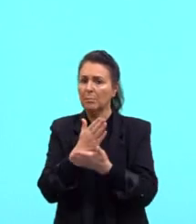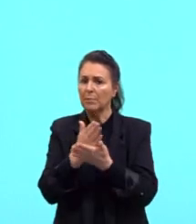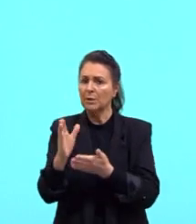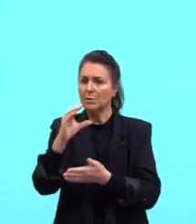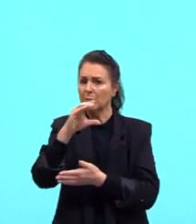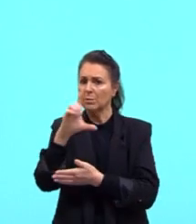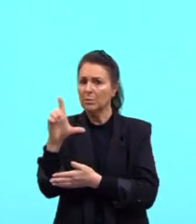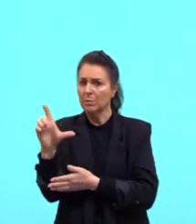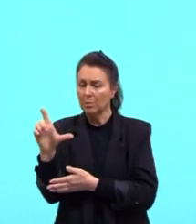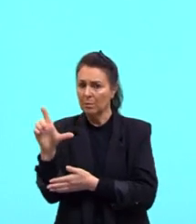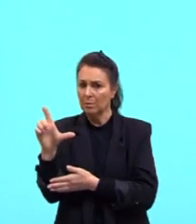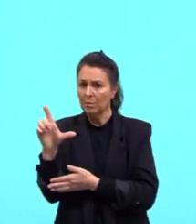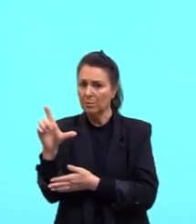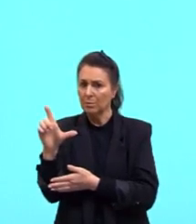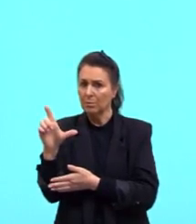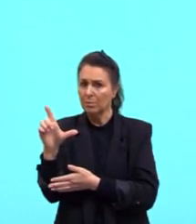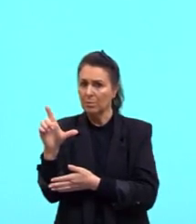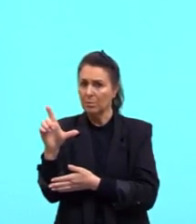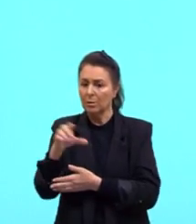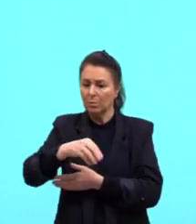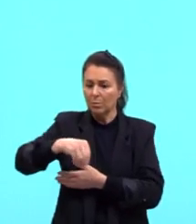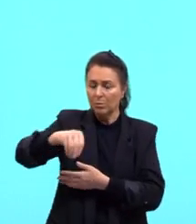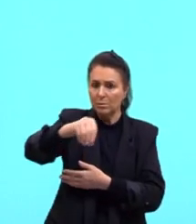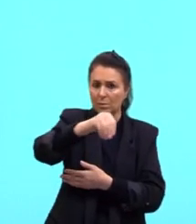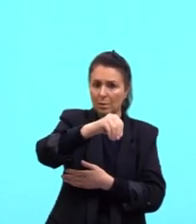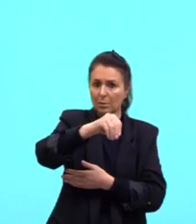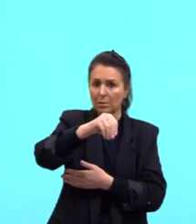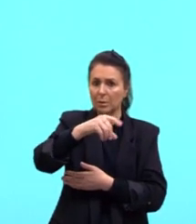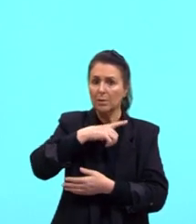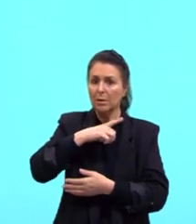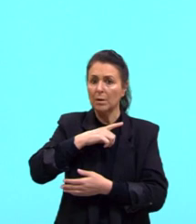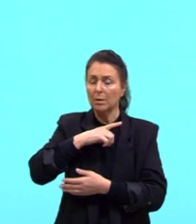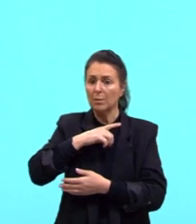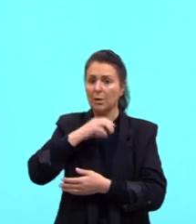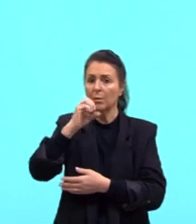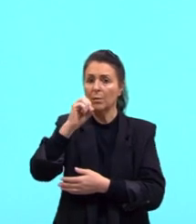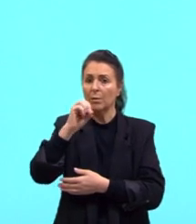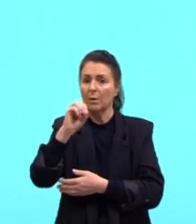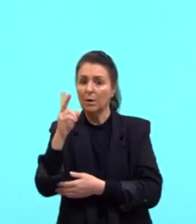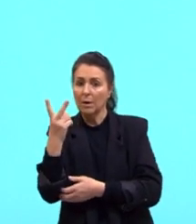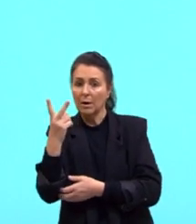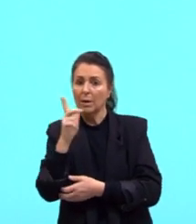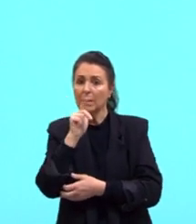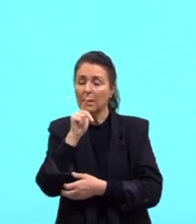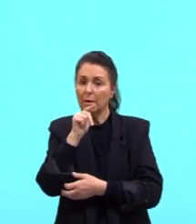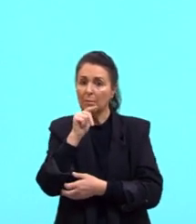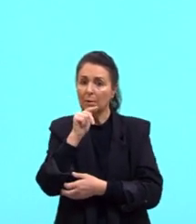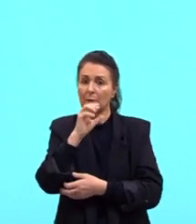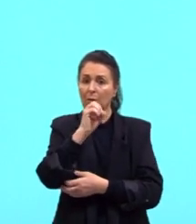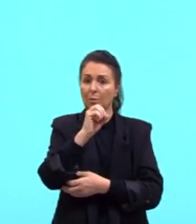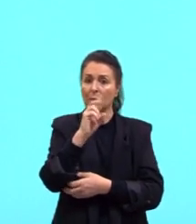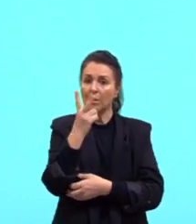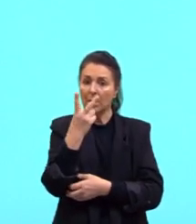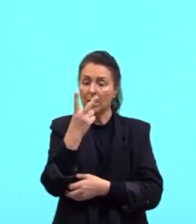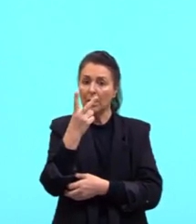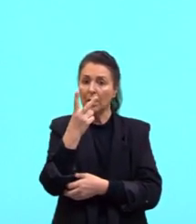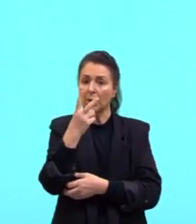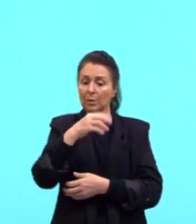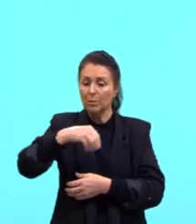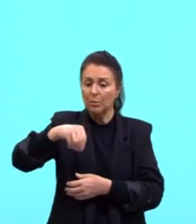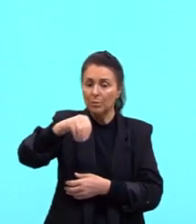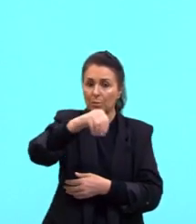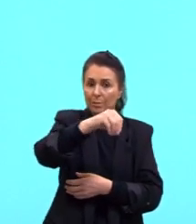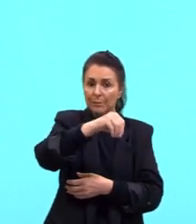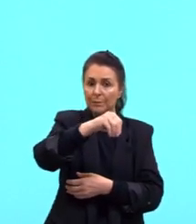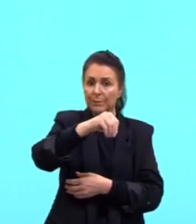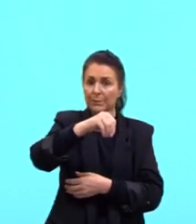do cloreto de sódio sobrou o h na água e o n a do cloreto de sódio sobrando então